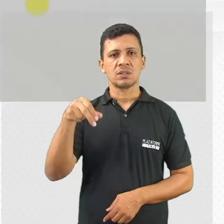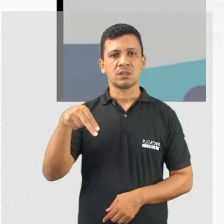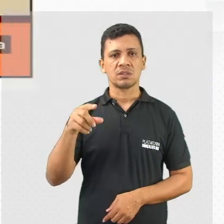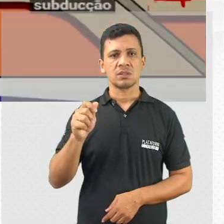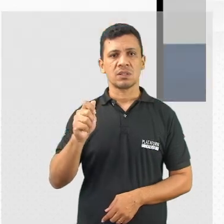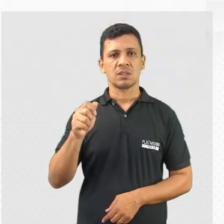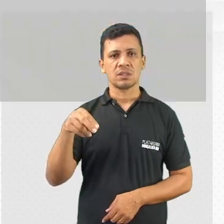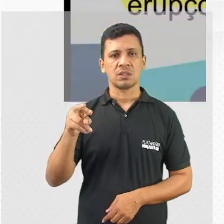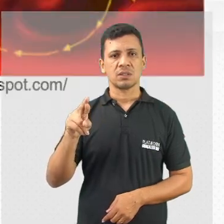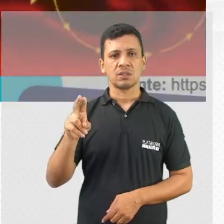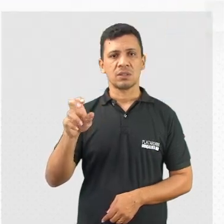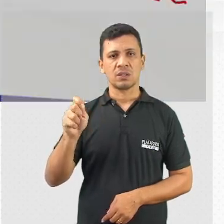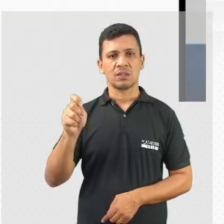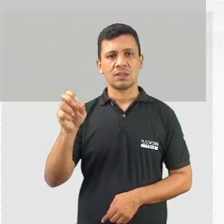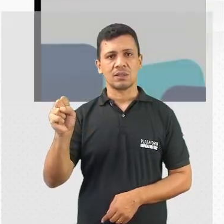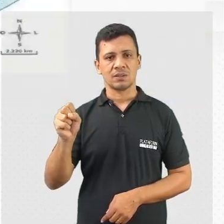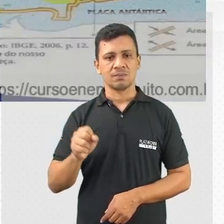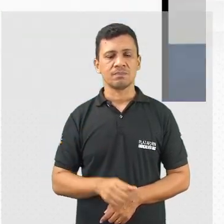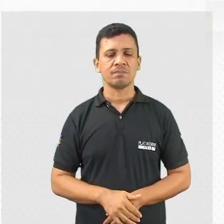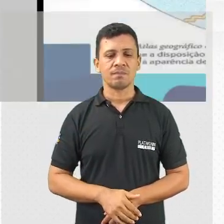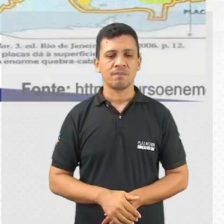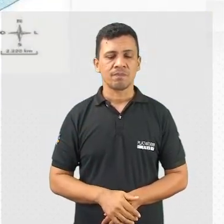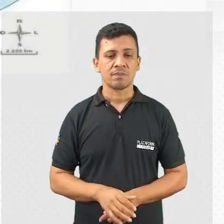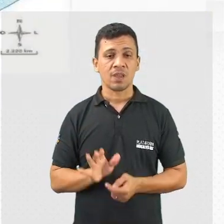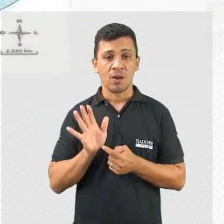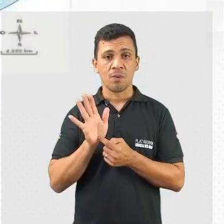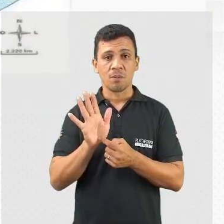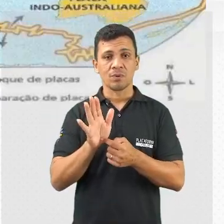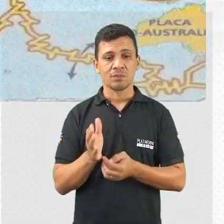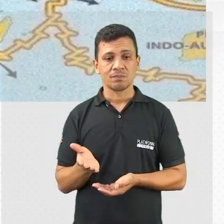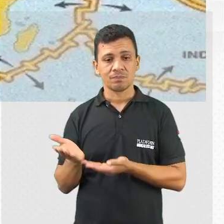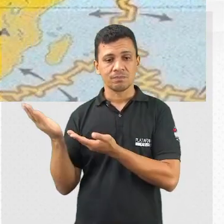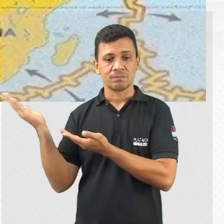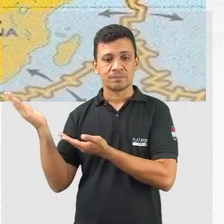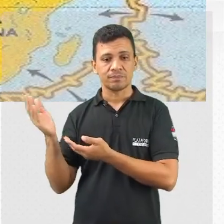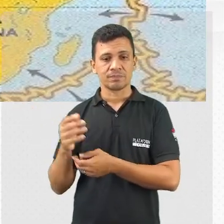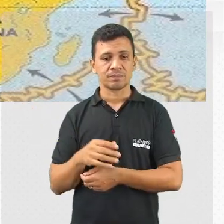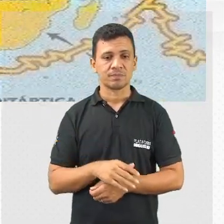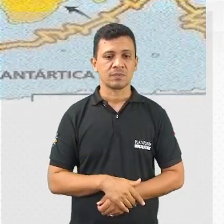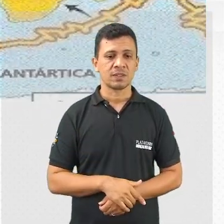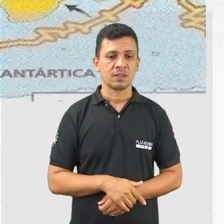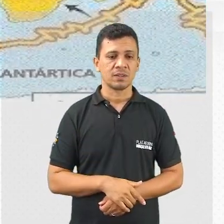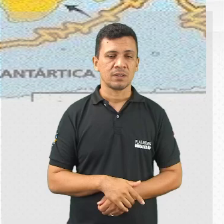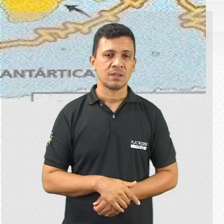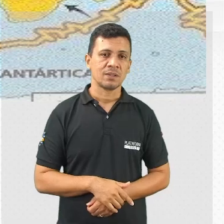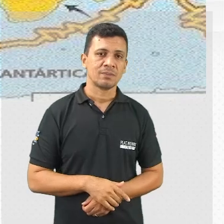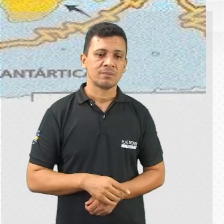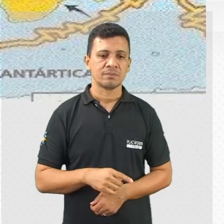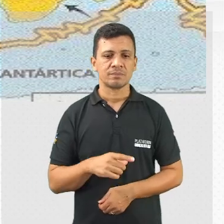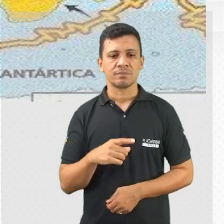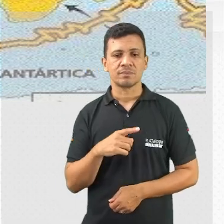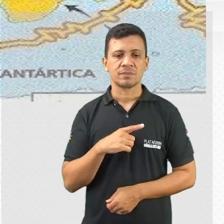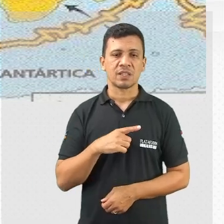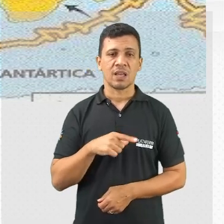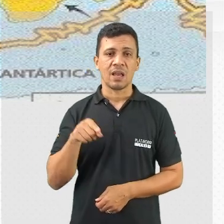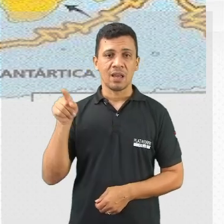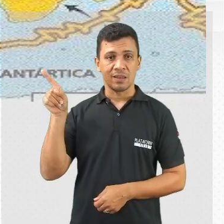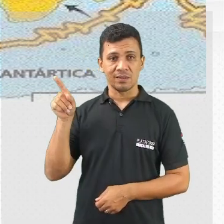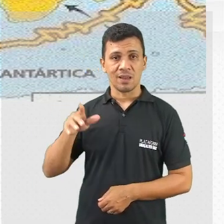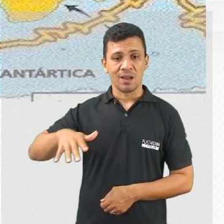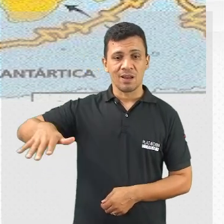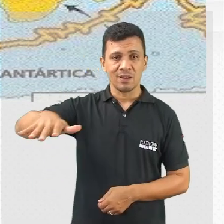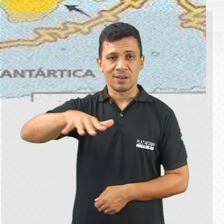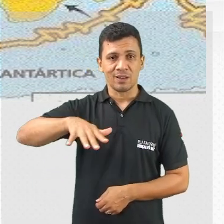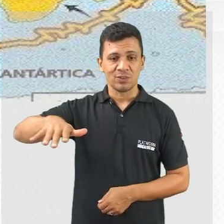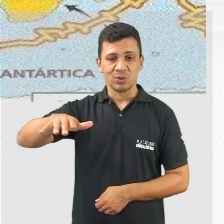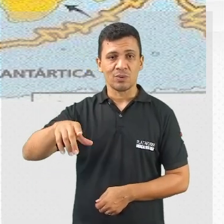aqui onde está essa Falha de San Andreas, rapidinho. Vou mostrar aqui, pronto, bem aqui, ó. Eu até tinha evidenciado, tá? Essa regiãozinha bem aqui